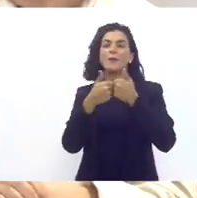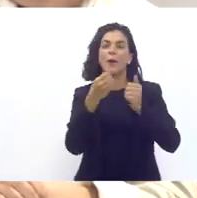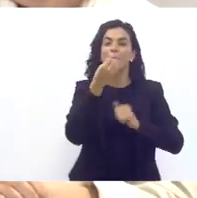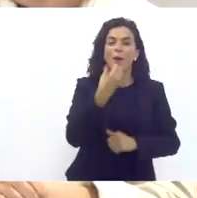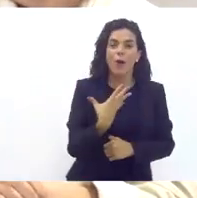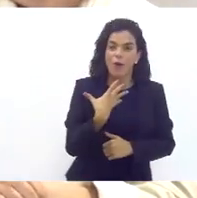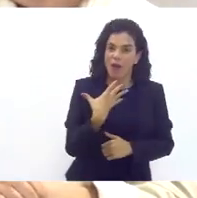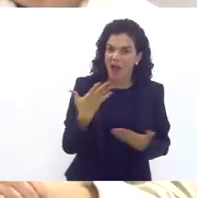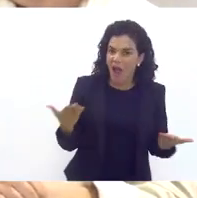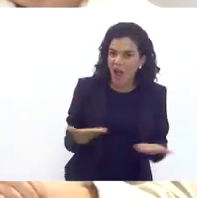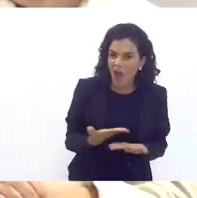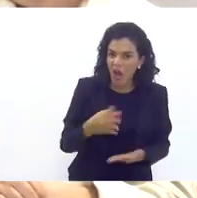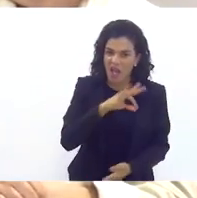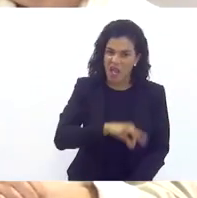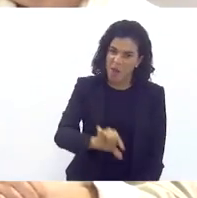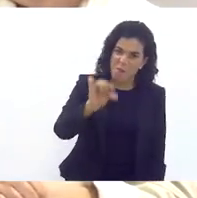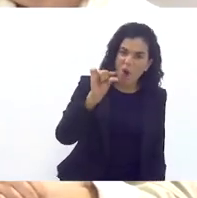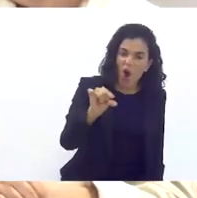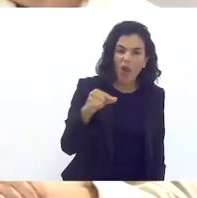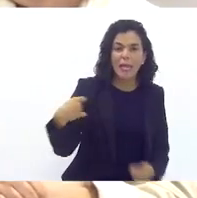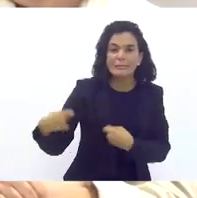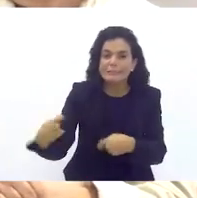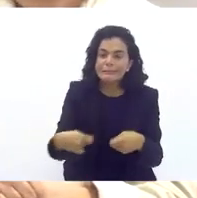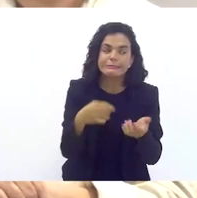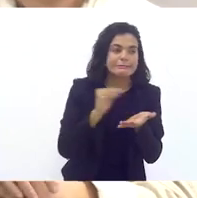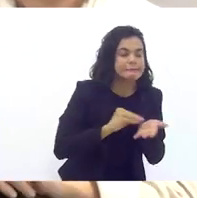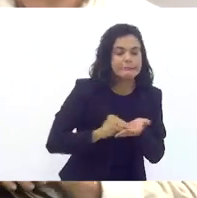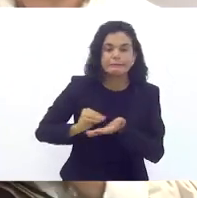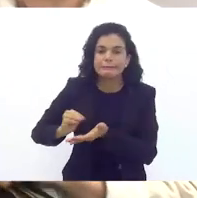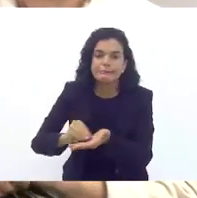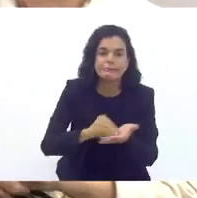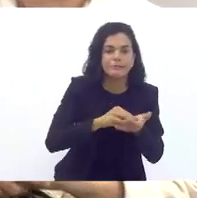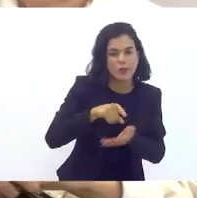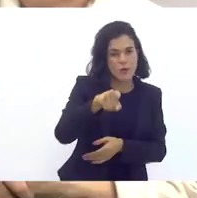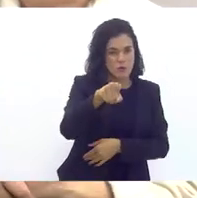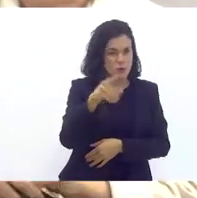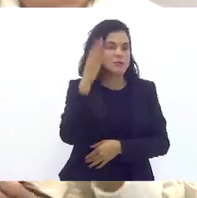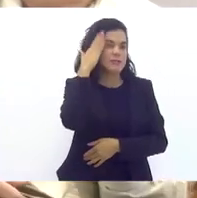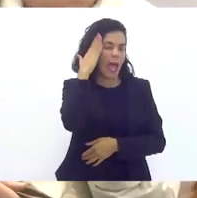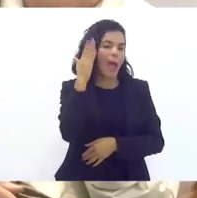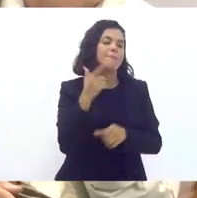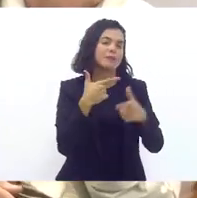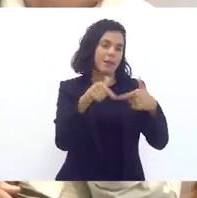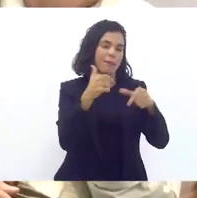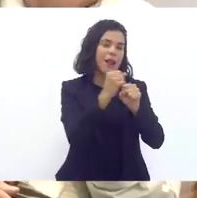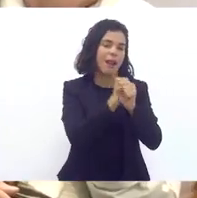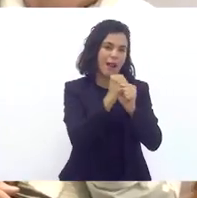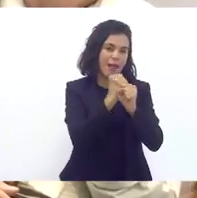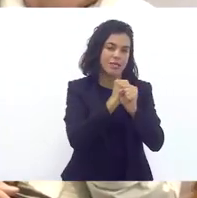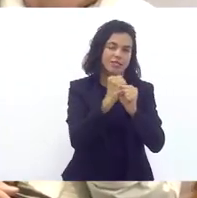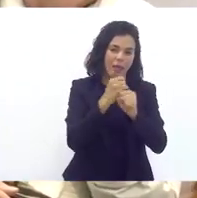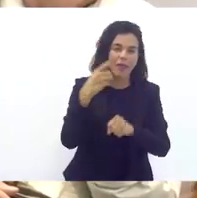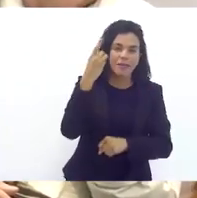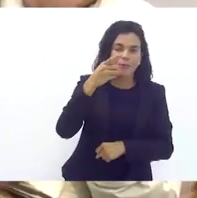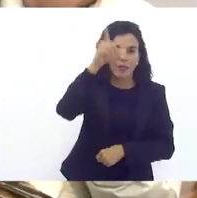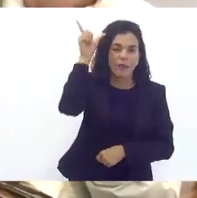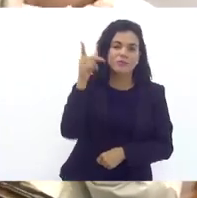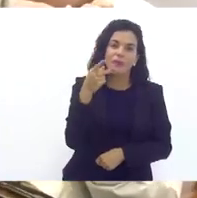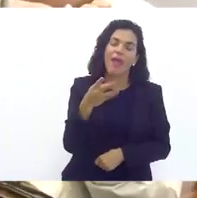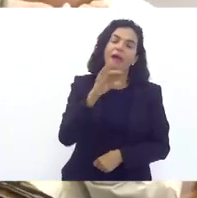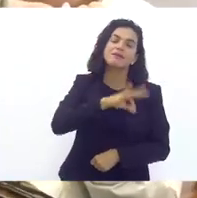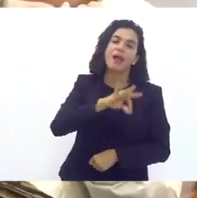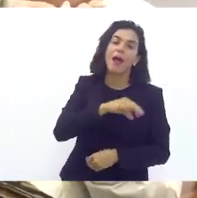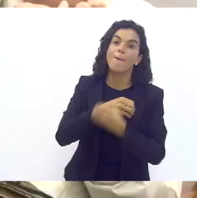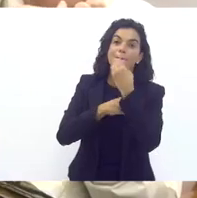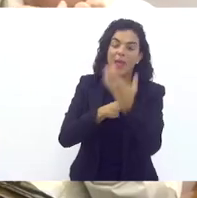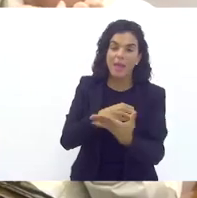Agora, ganhar pouco é passar precisão, né, doutor Luiz Paulo? O senhor que já está na LERJ tantos anos, é ganhar bem.